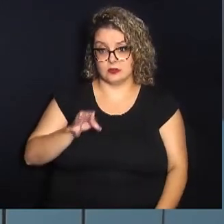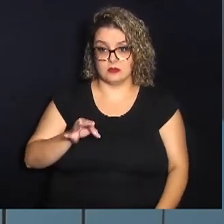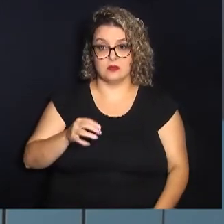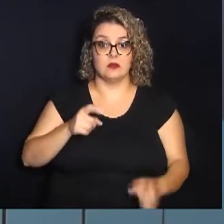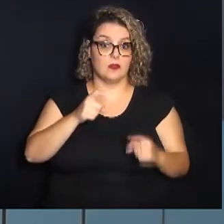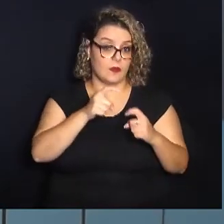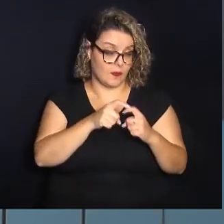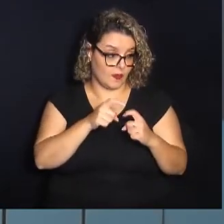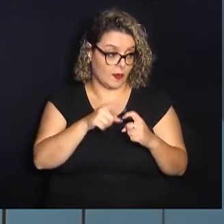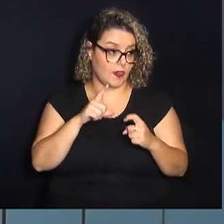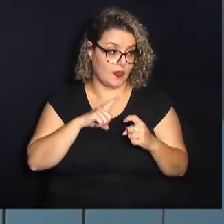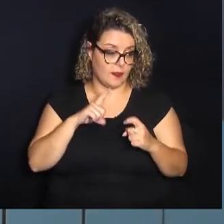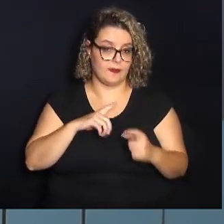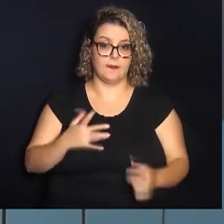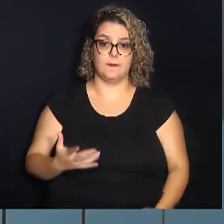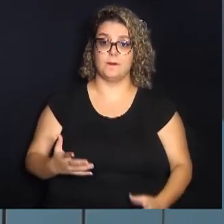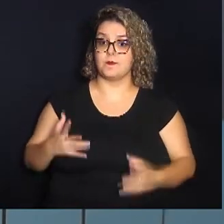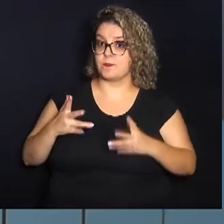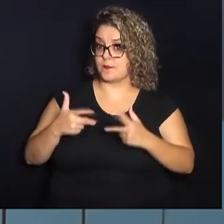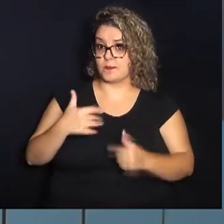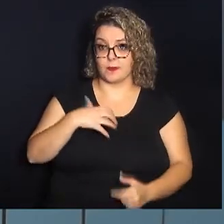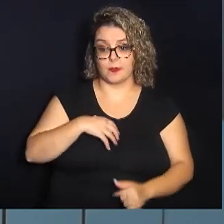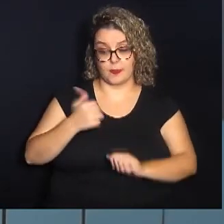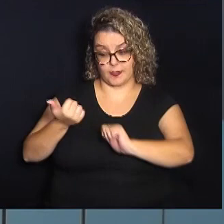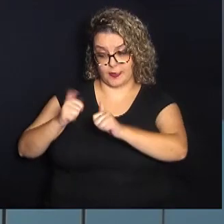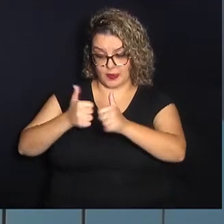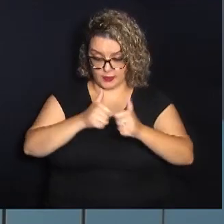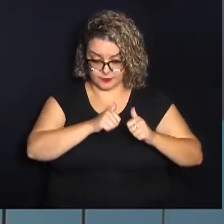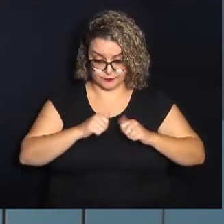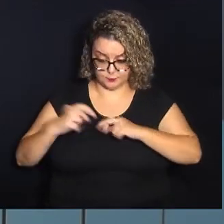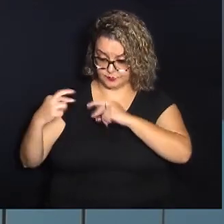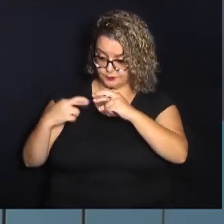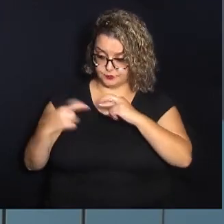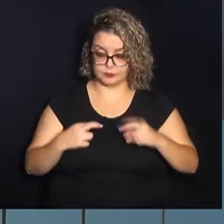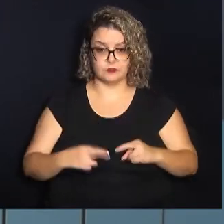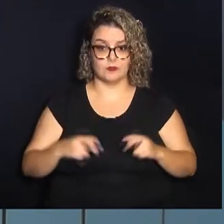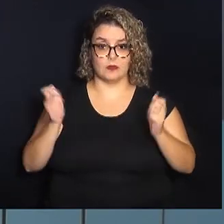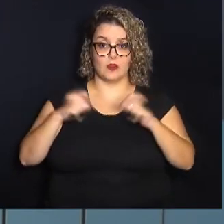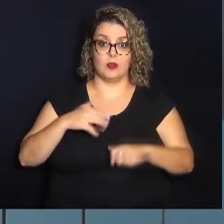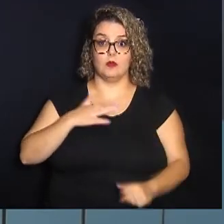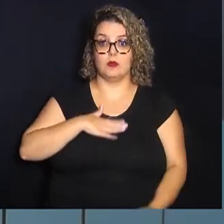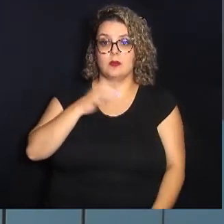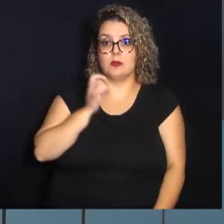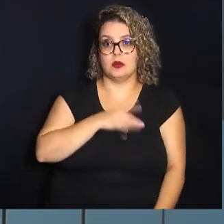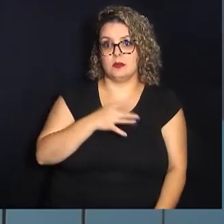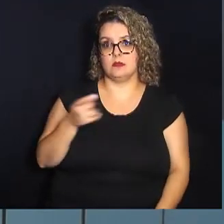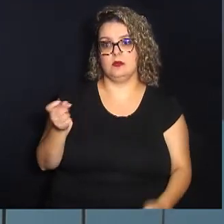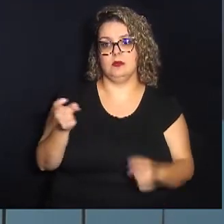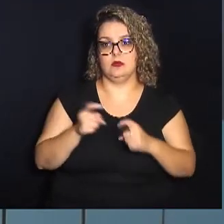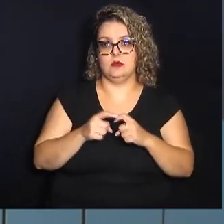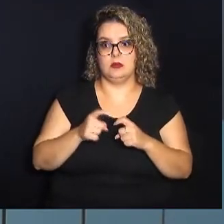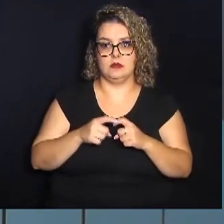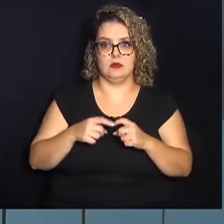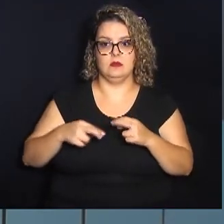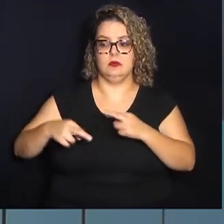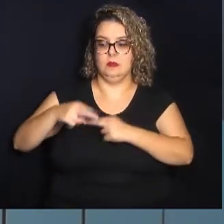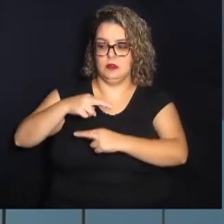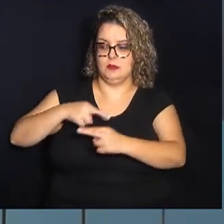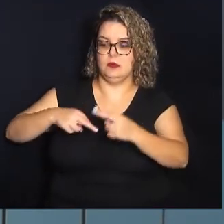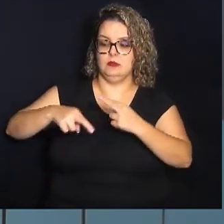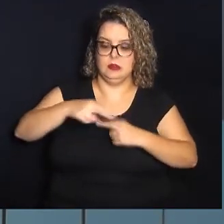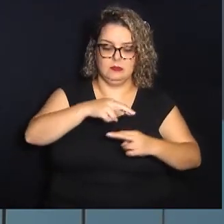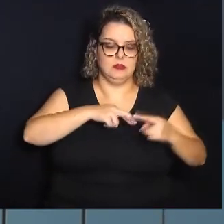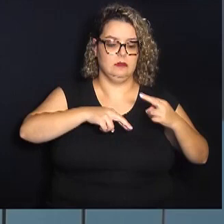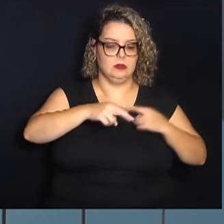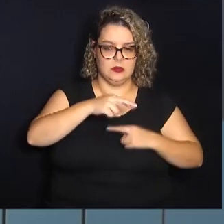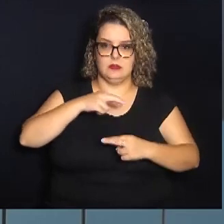médico que tem todas as condições de me avaliar com competência. O meu medo é desses médicos que ficam, sabe, rodiziando, que não tem